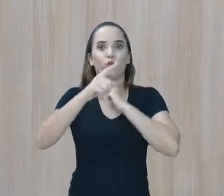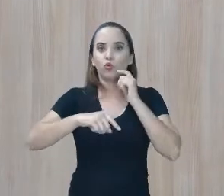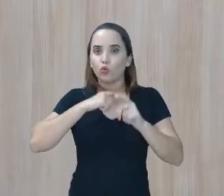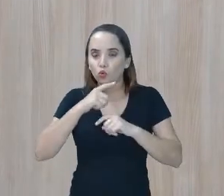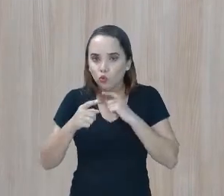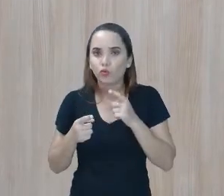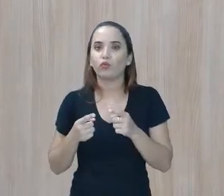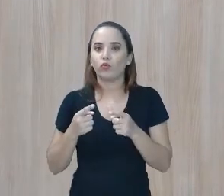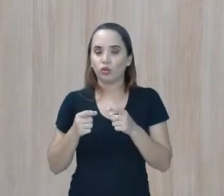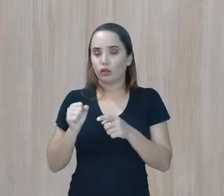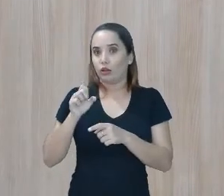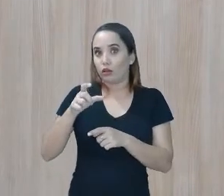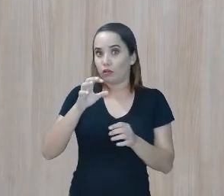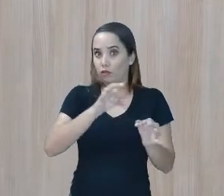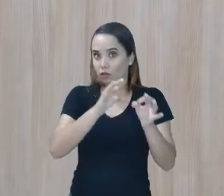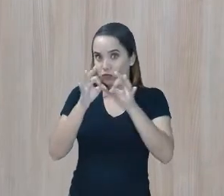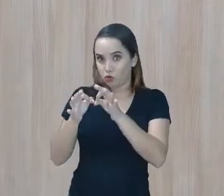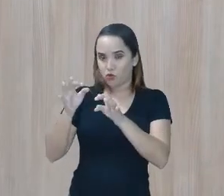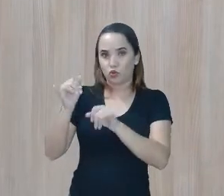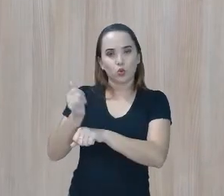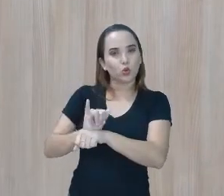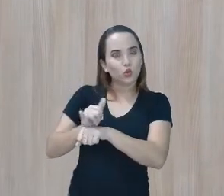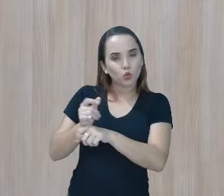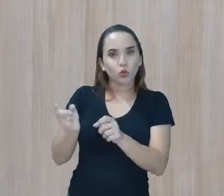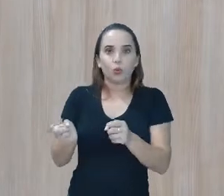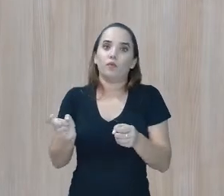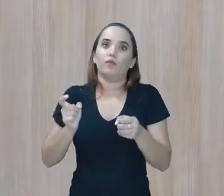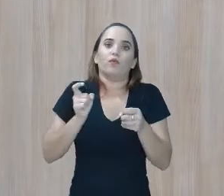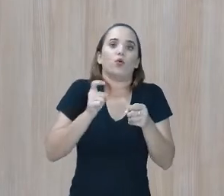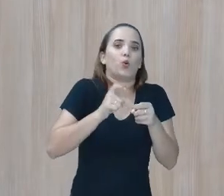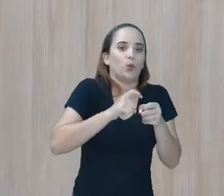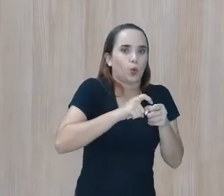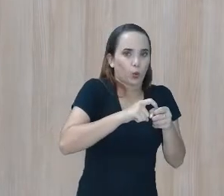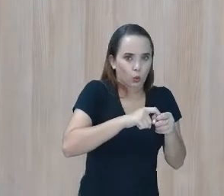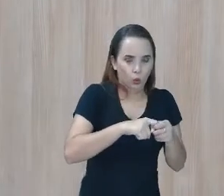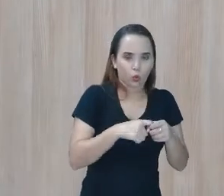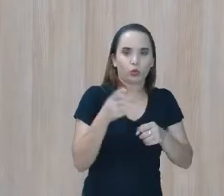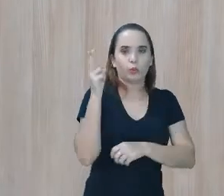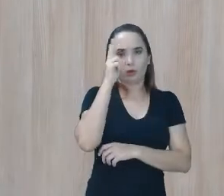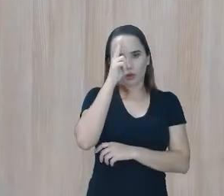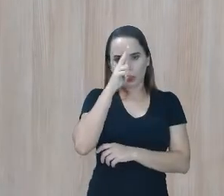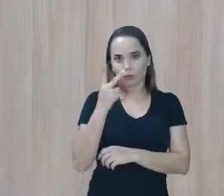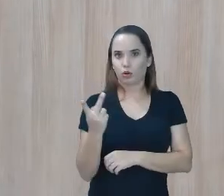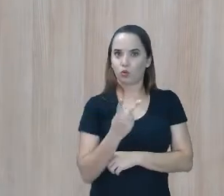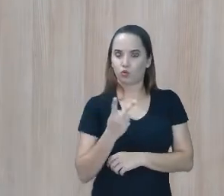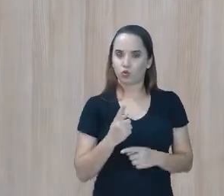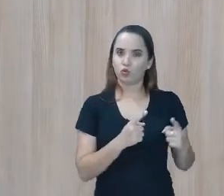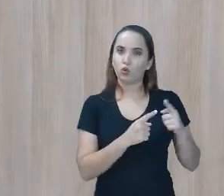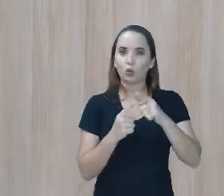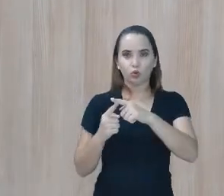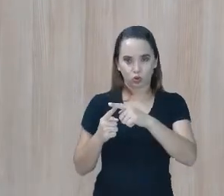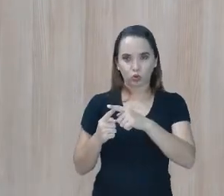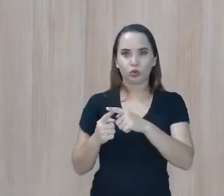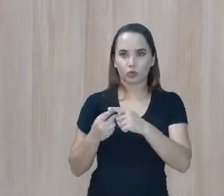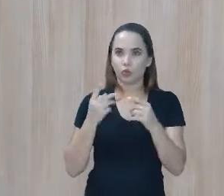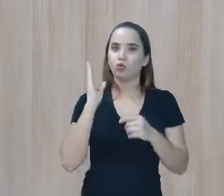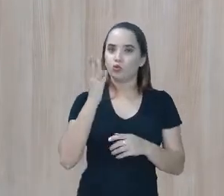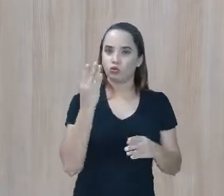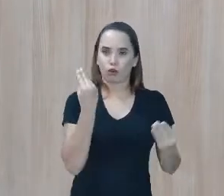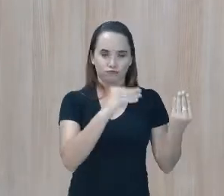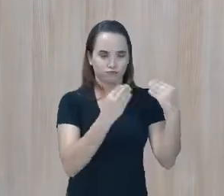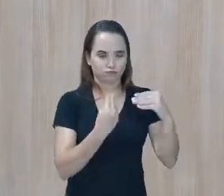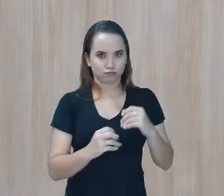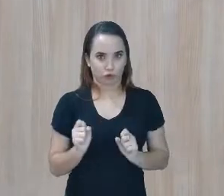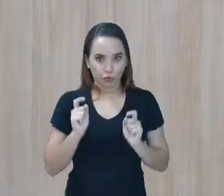transformações, se você estiver vendo pelo YouTube, volta um pouquinho para relembrar quais foram as duas maneiras que eu coloquei como sendo